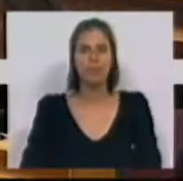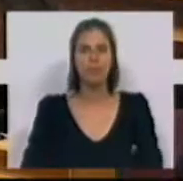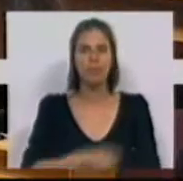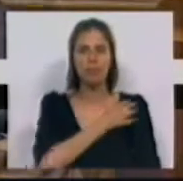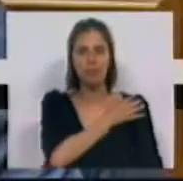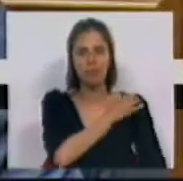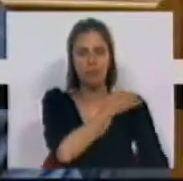Obrigado.